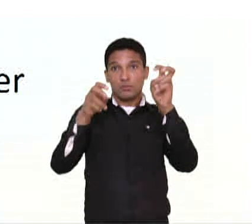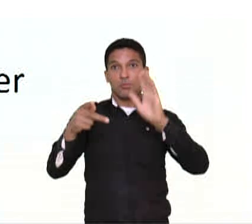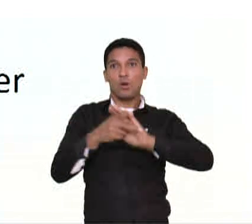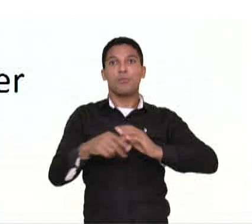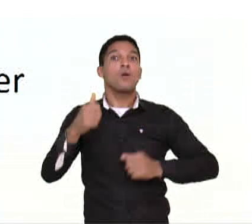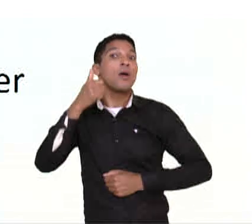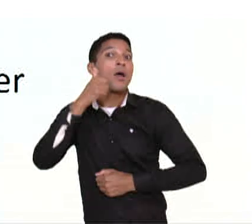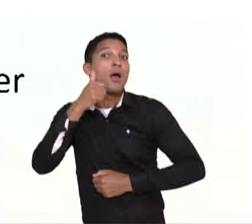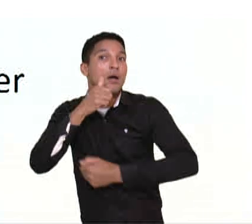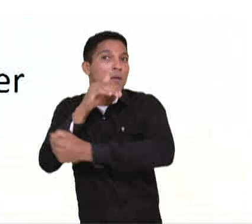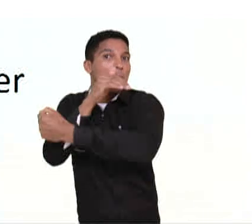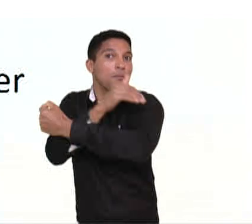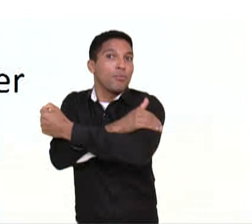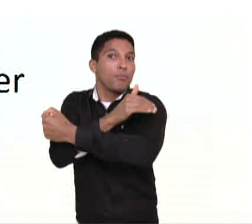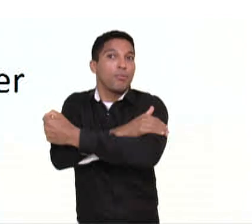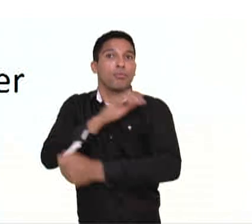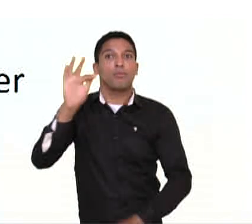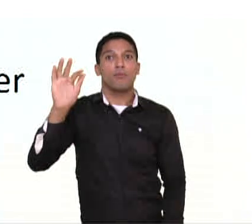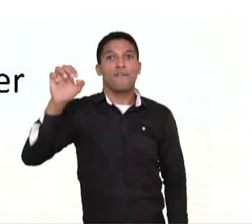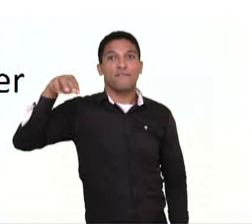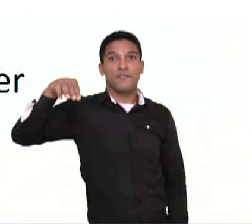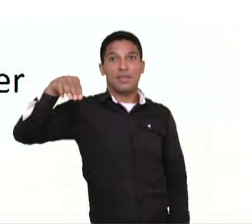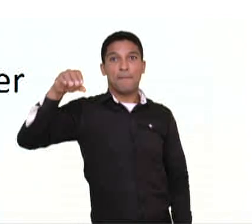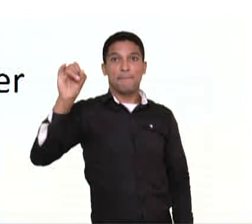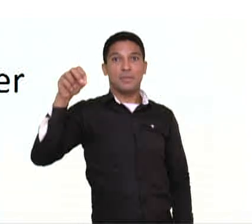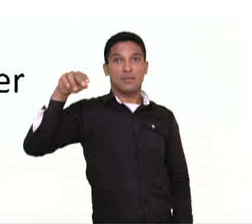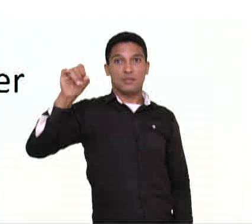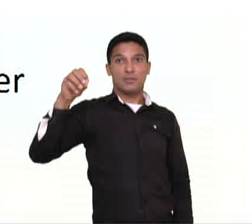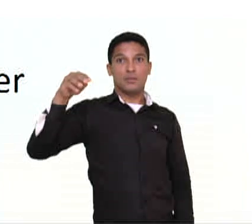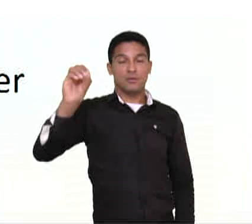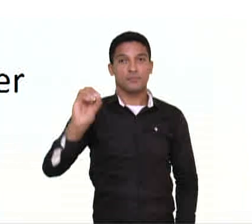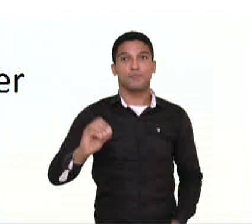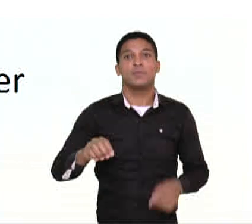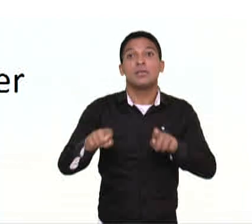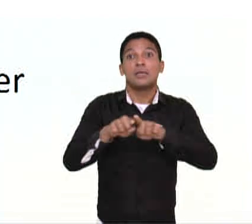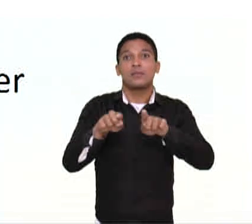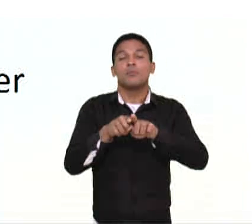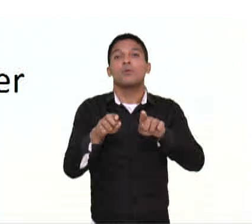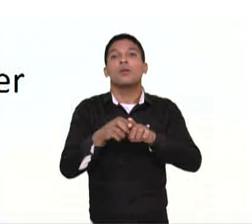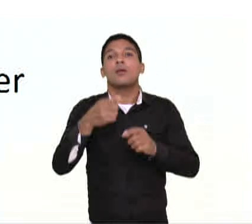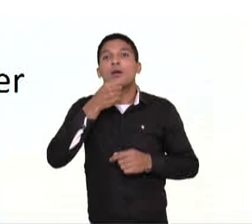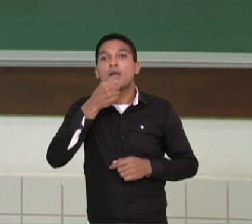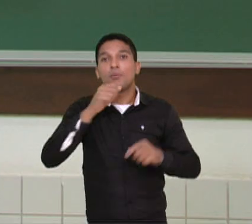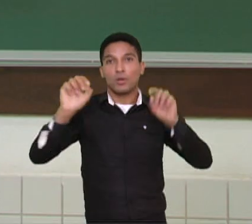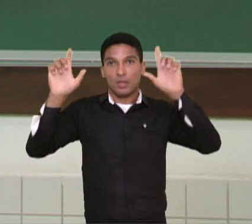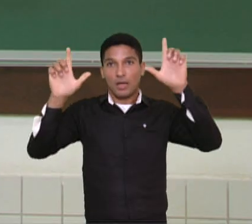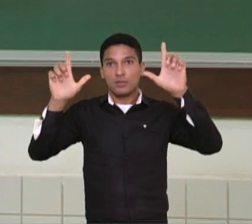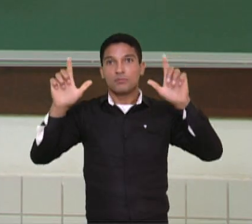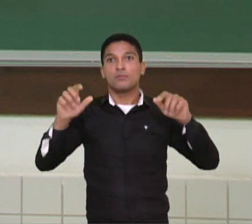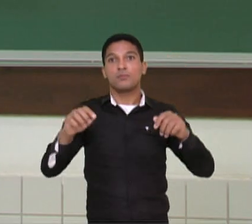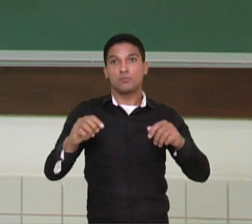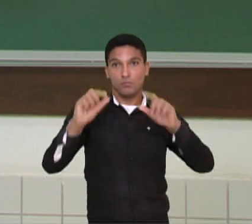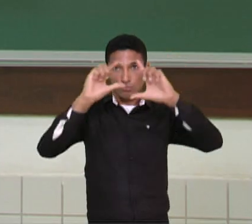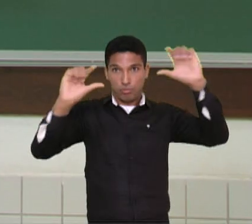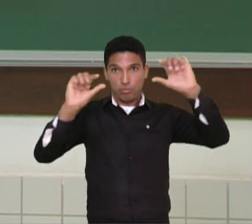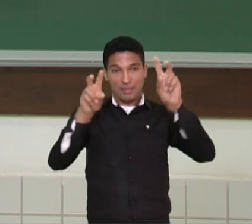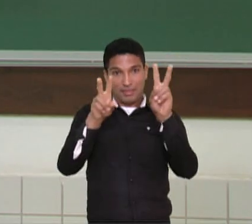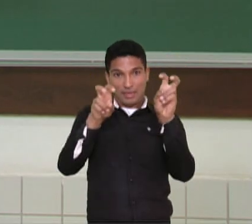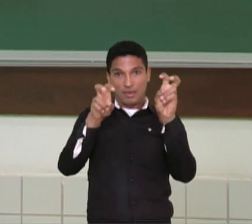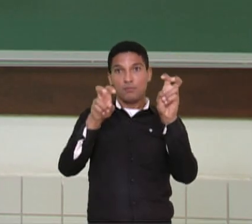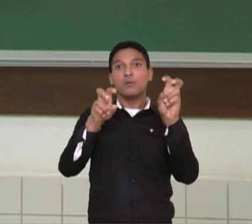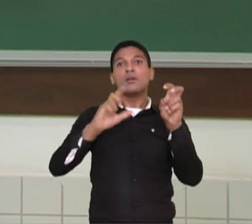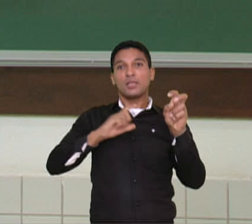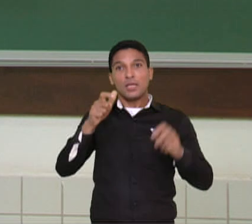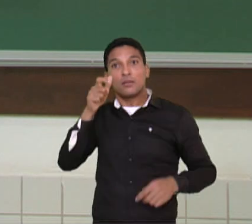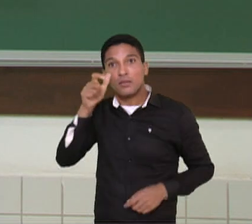Compreendemos que a linguagem da reportagem deve ser adequada ao público consumidor, né? Então, cada reportagem tem um tema e esse tema interessa a